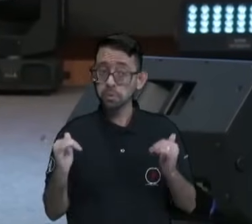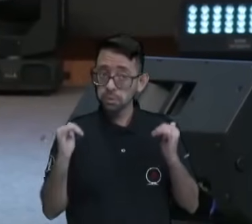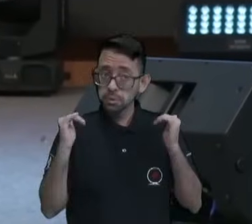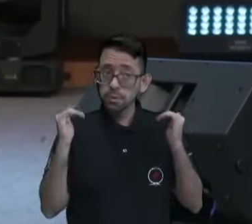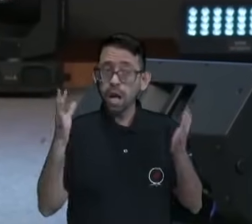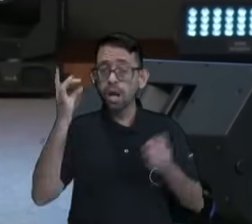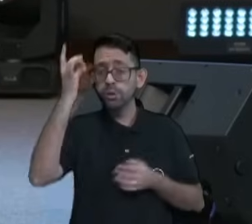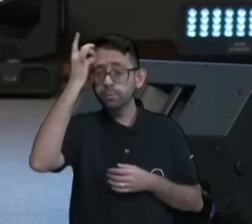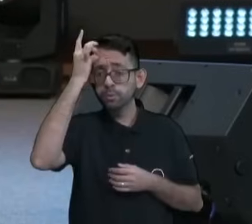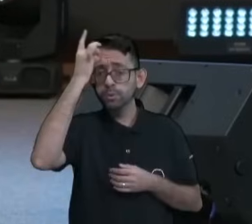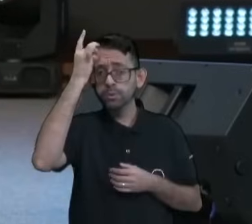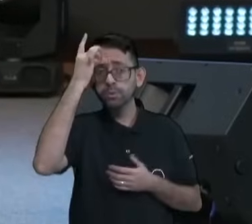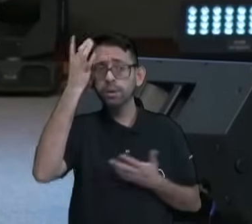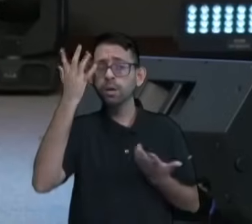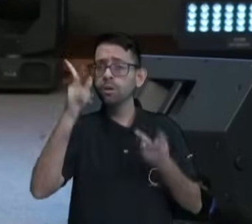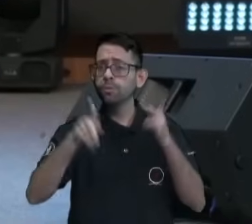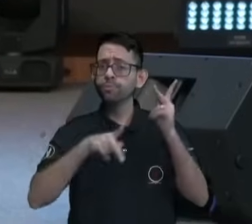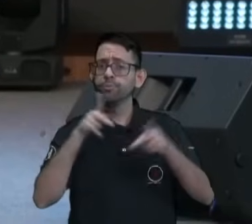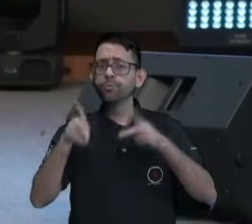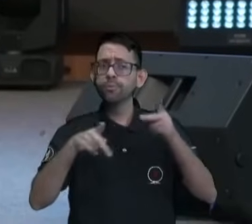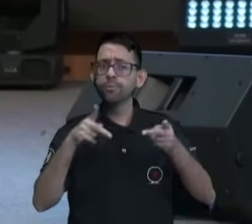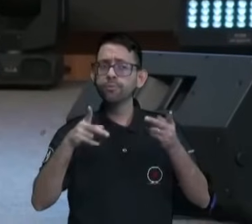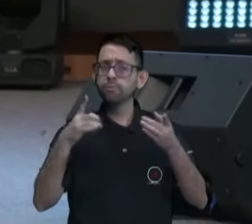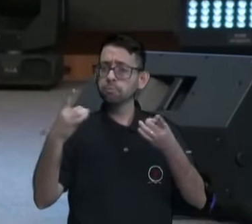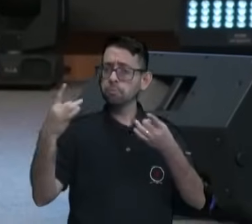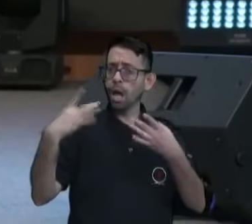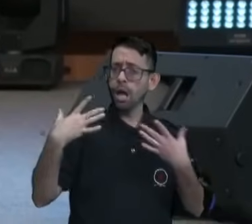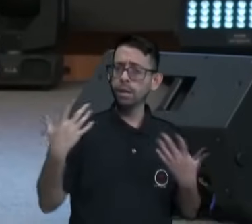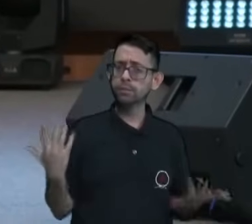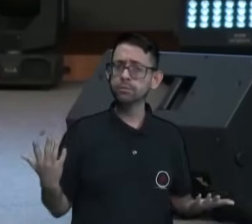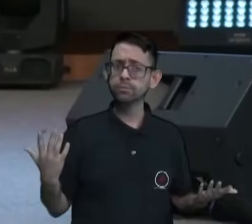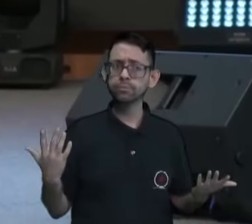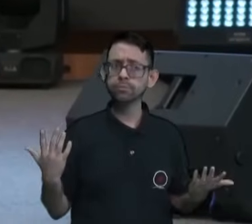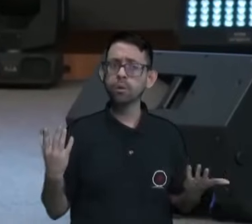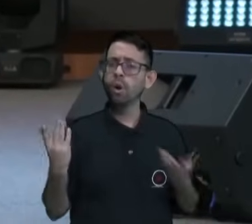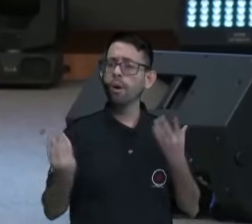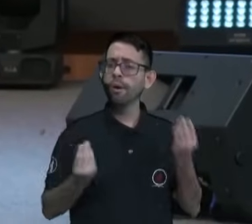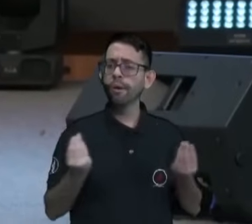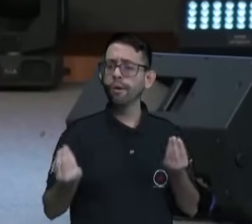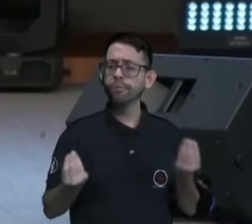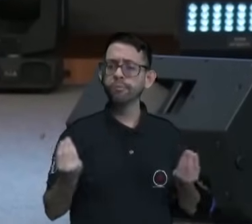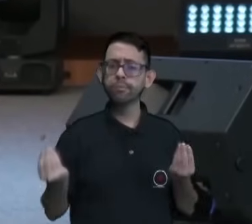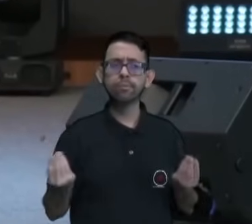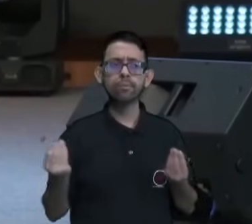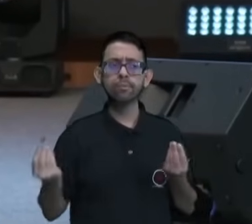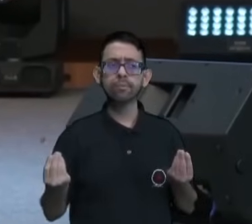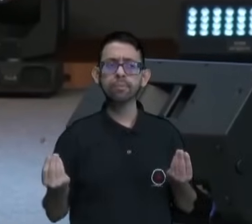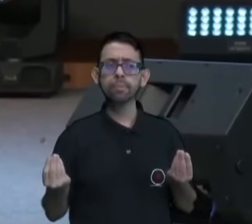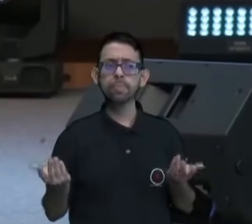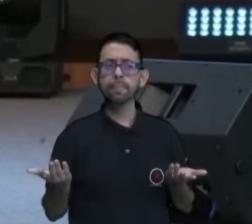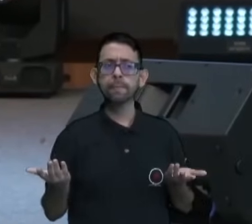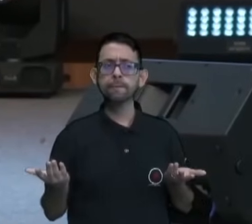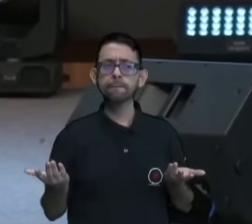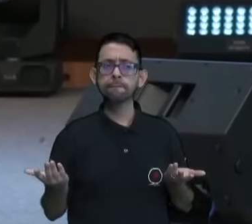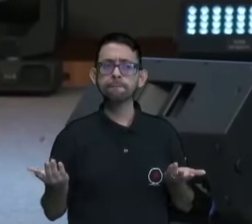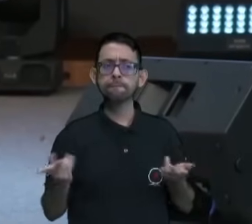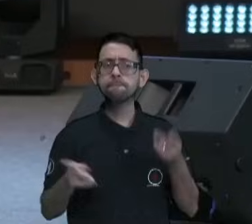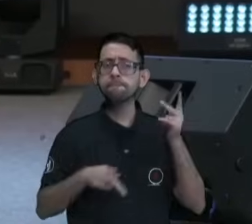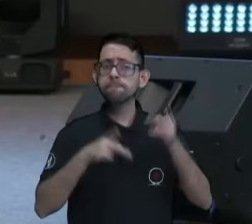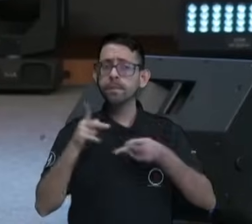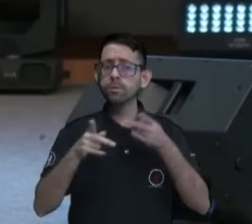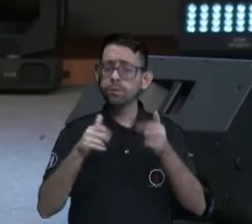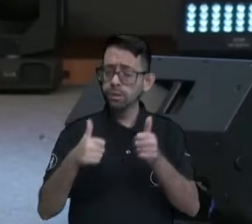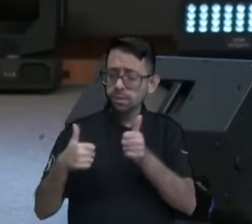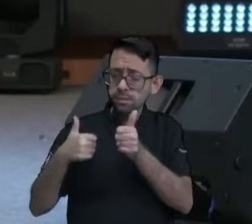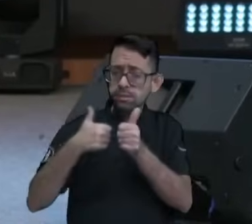espiritual sendo trocada por quem não tem autoridade espiritual como é que o povo de Deus segue essa gente